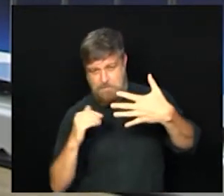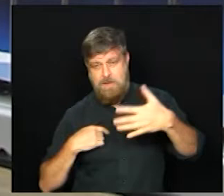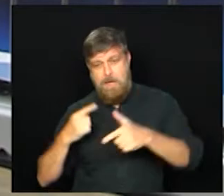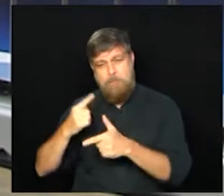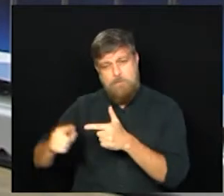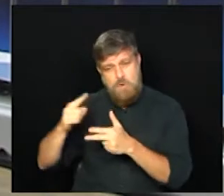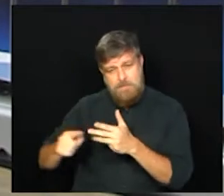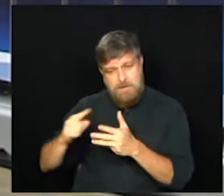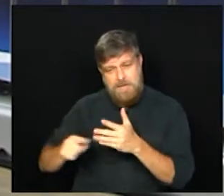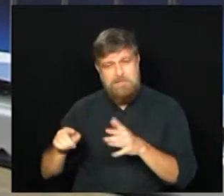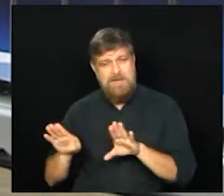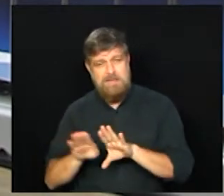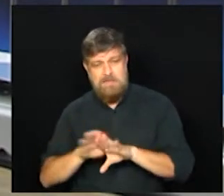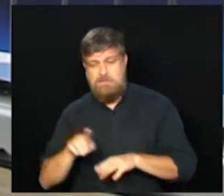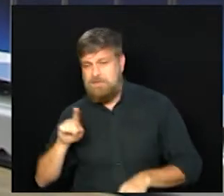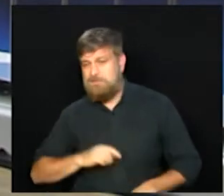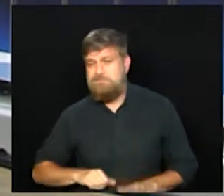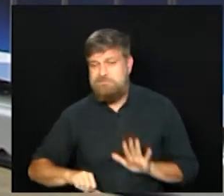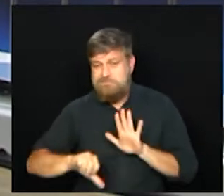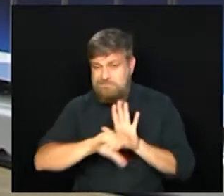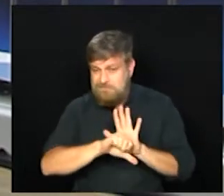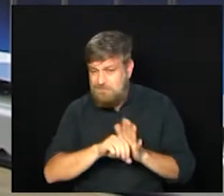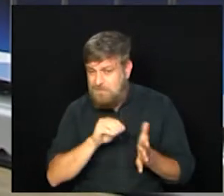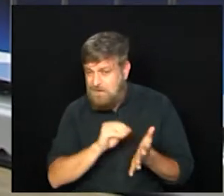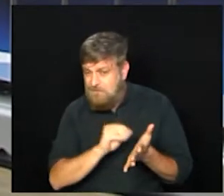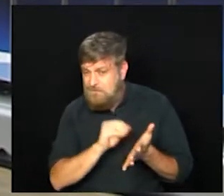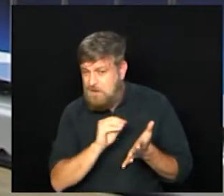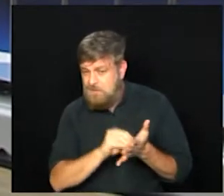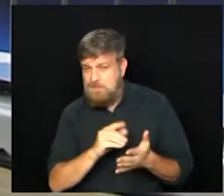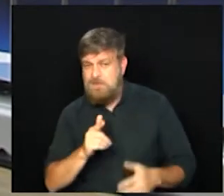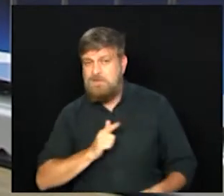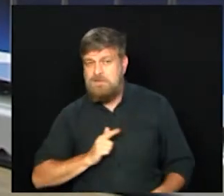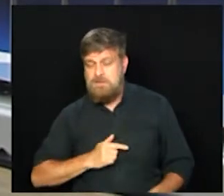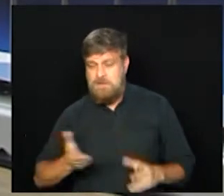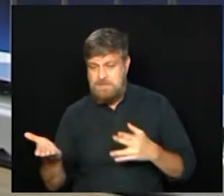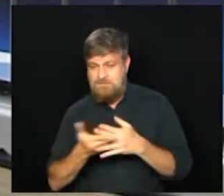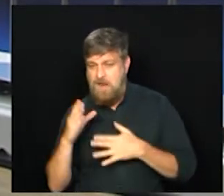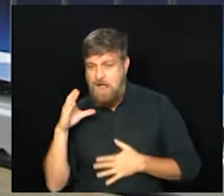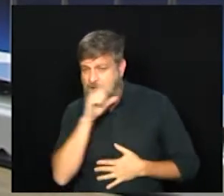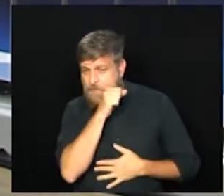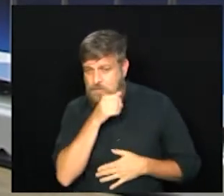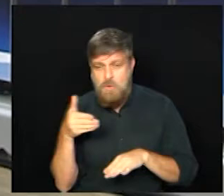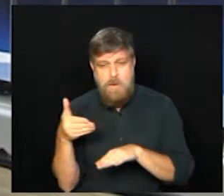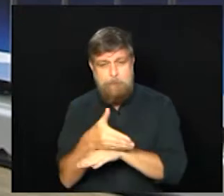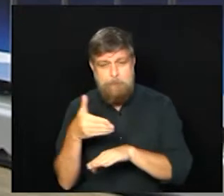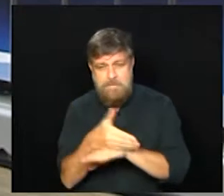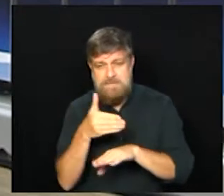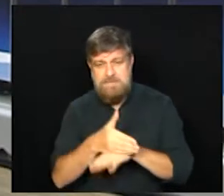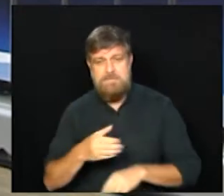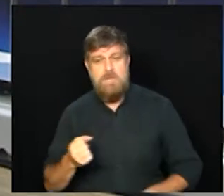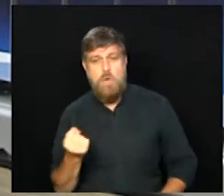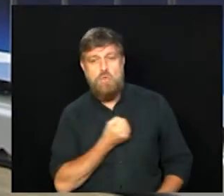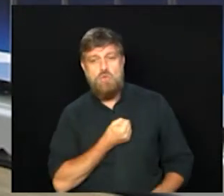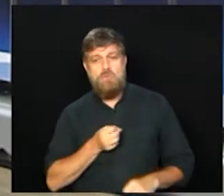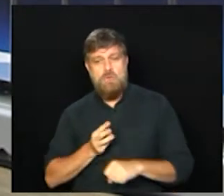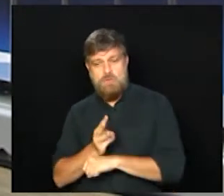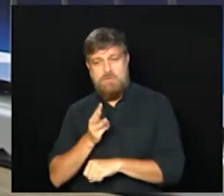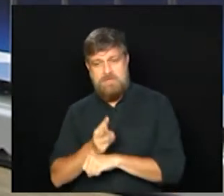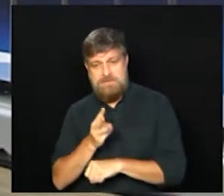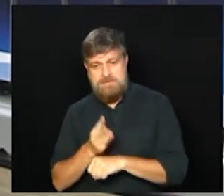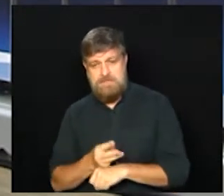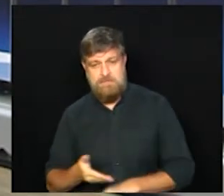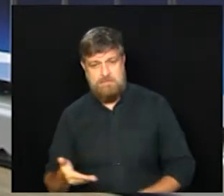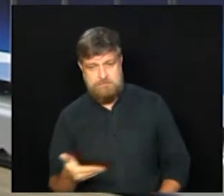ainda. A impunidade, será que é um deles? Rápido intervalo, não sai daí. Se quiser, participe, viu? Número do nosso WhatsApp 19 é o